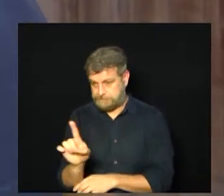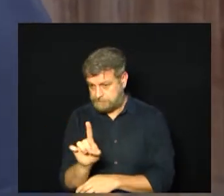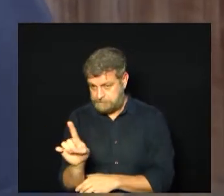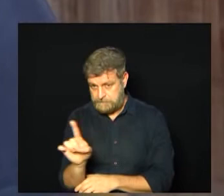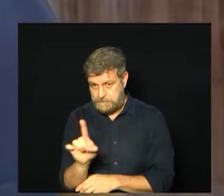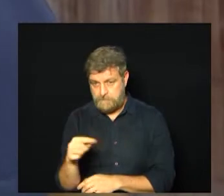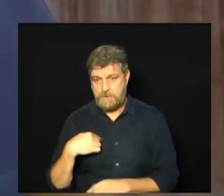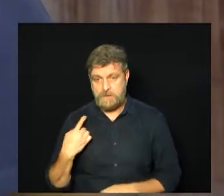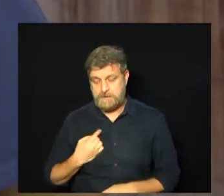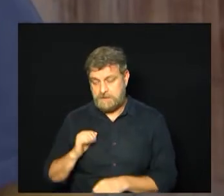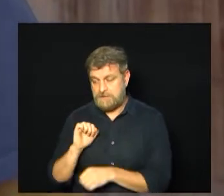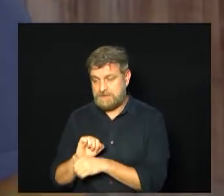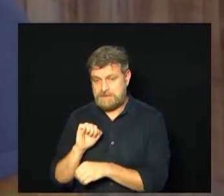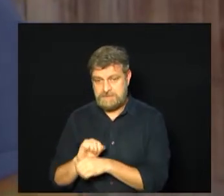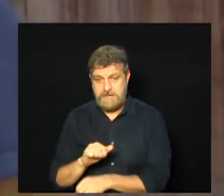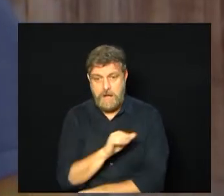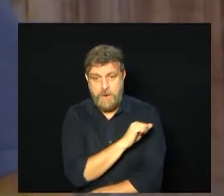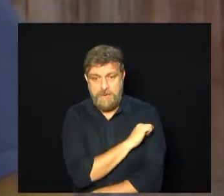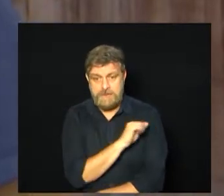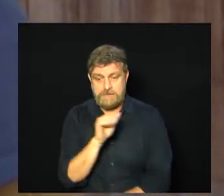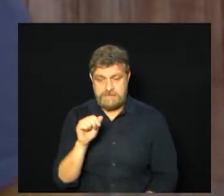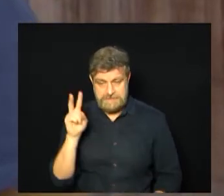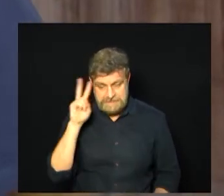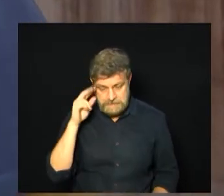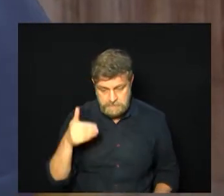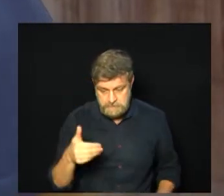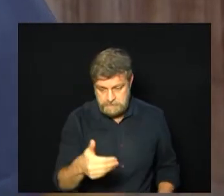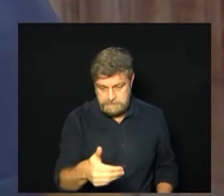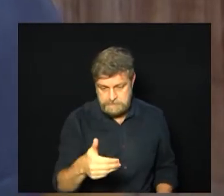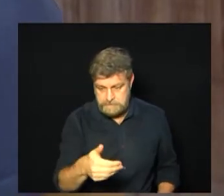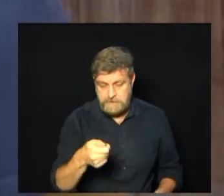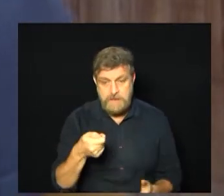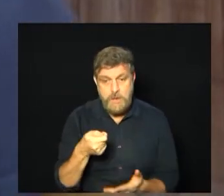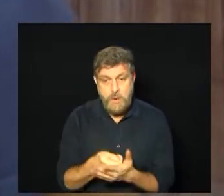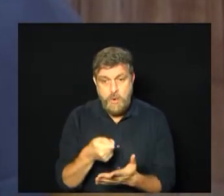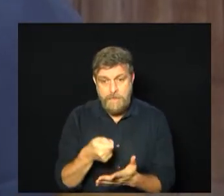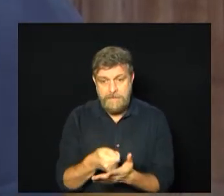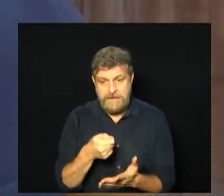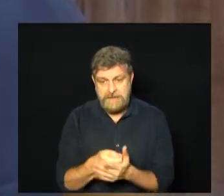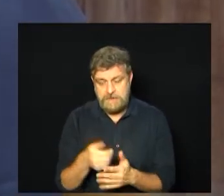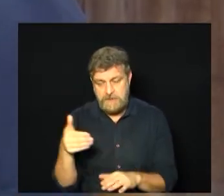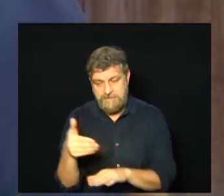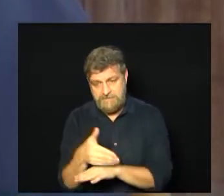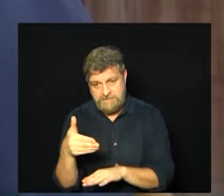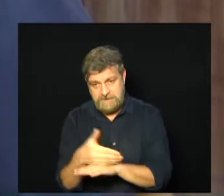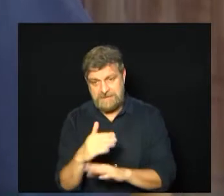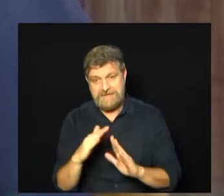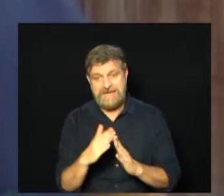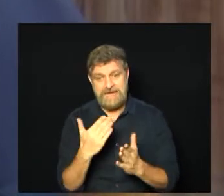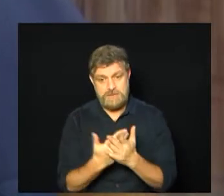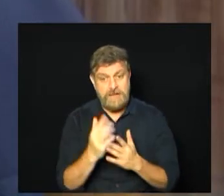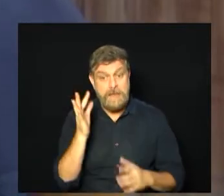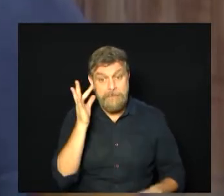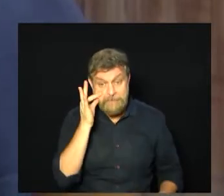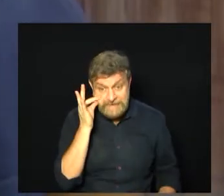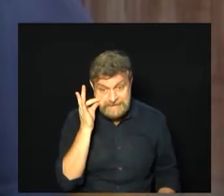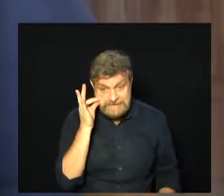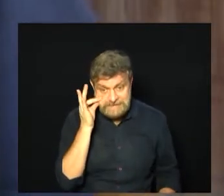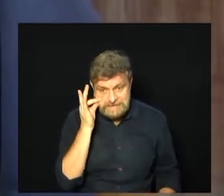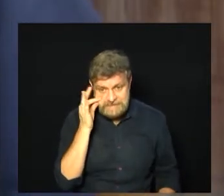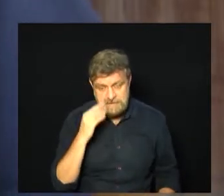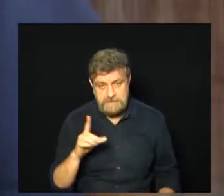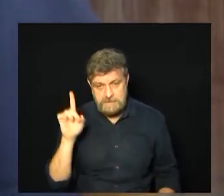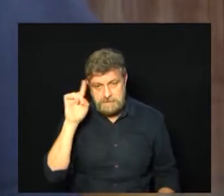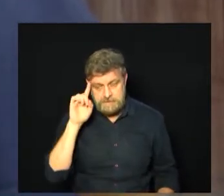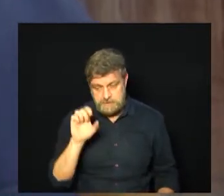Nós estamos aguardando os alunos a partir de segunda-feira. É obrigatório, portanto, frequência à escola, as atividades presenciais. No